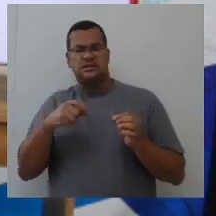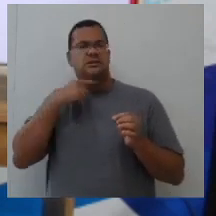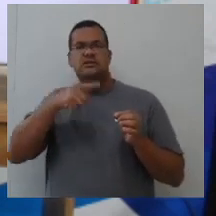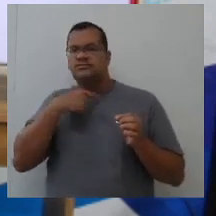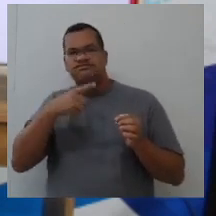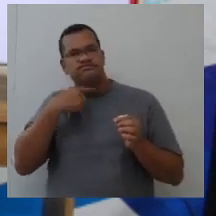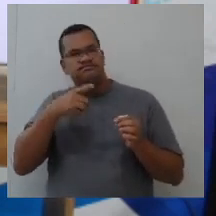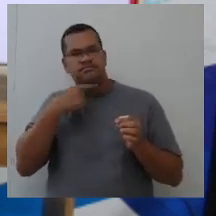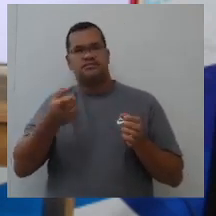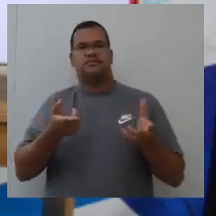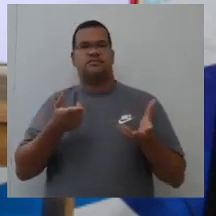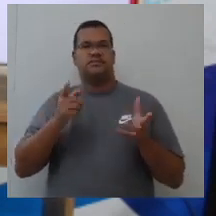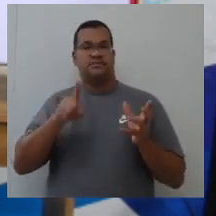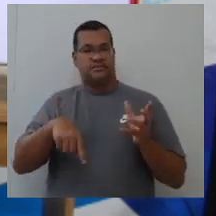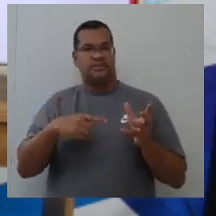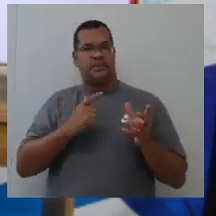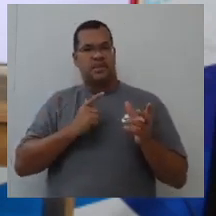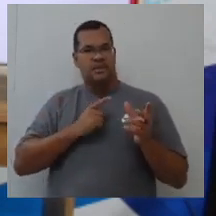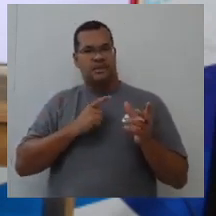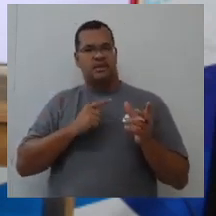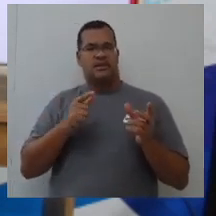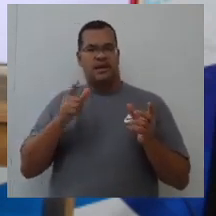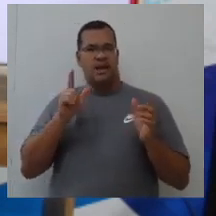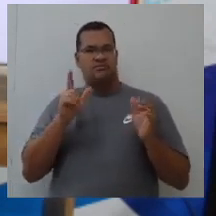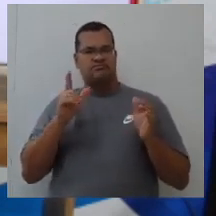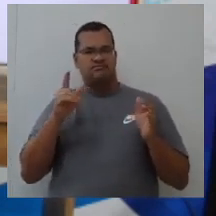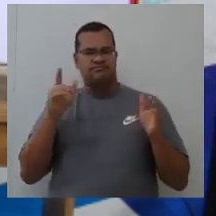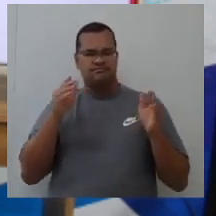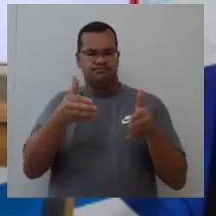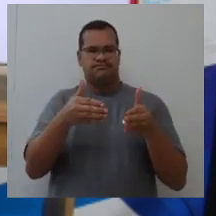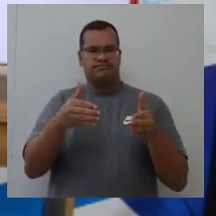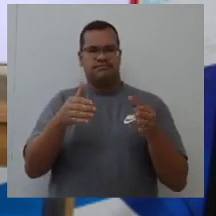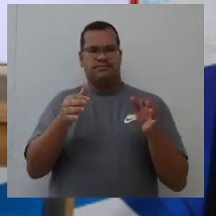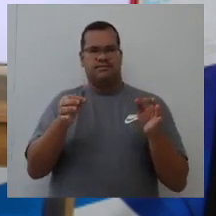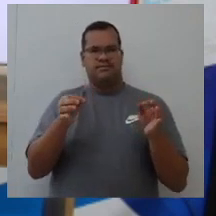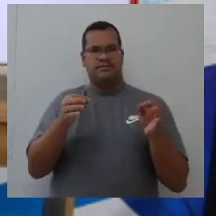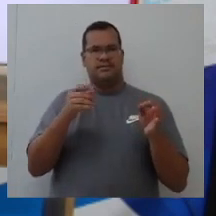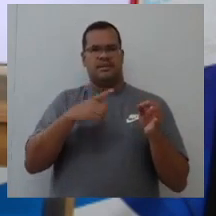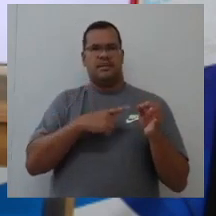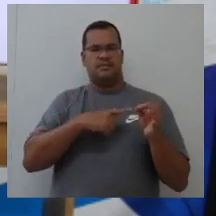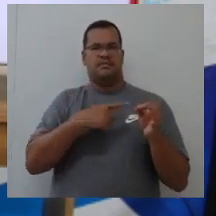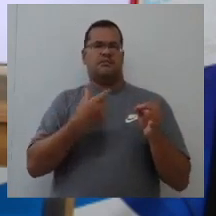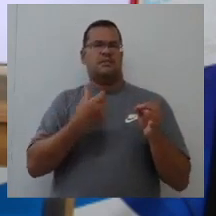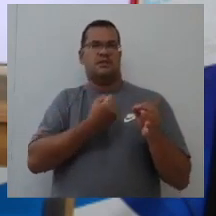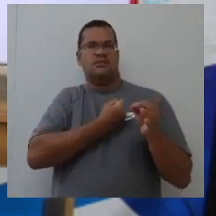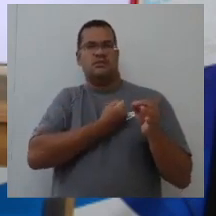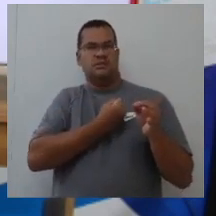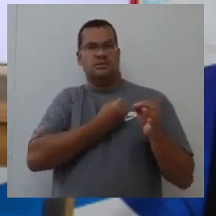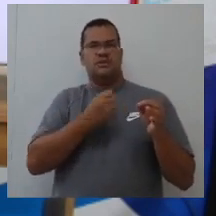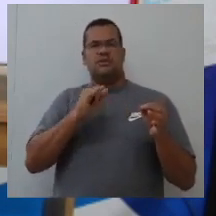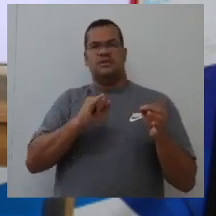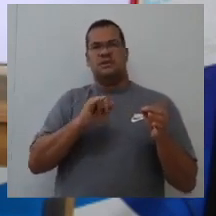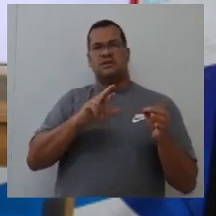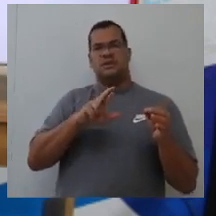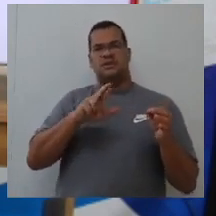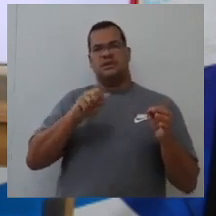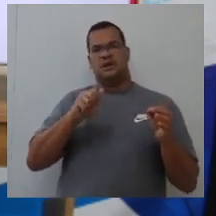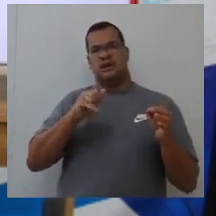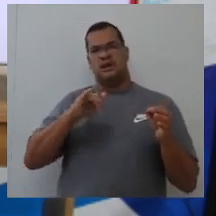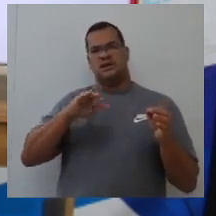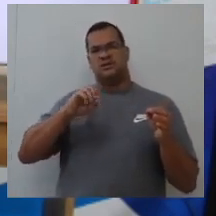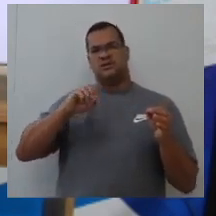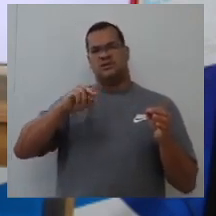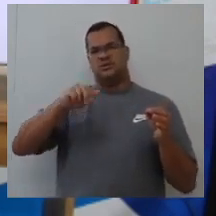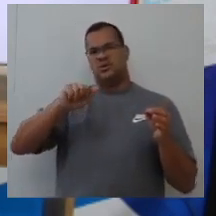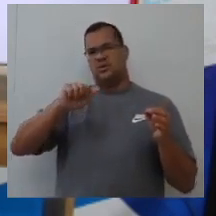conseguia. Então, na verdade, tudo isso converge, aponta, né, para o número irracional π.